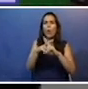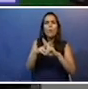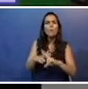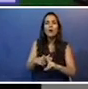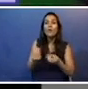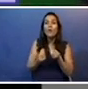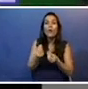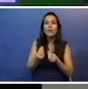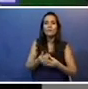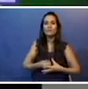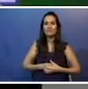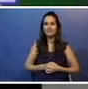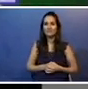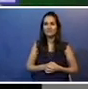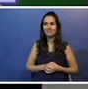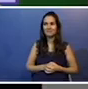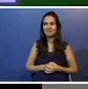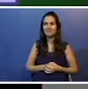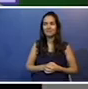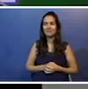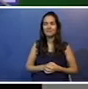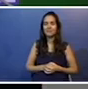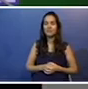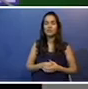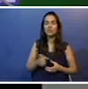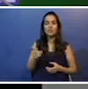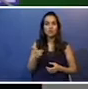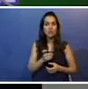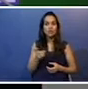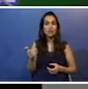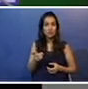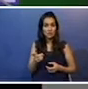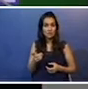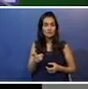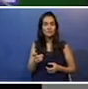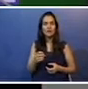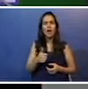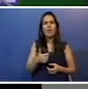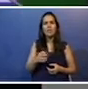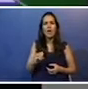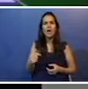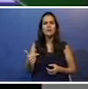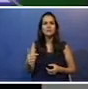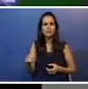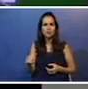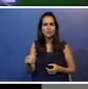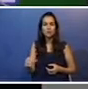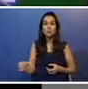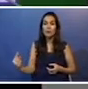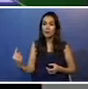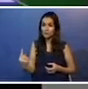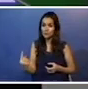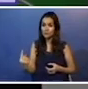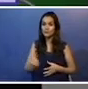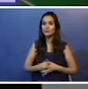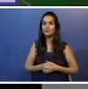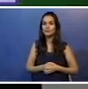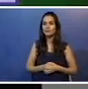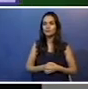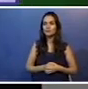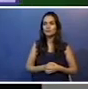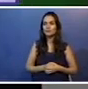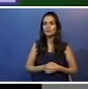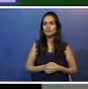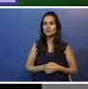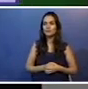lá. X, que vale 10, mais X, mais 10, mais 1.